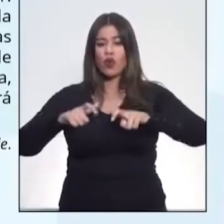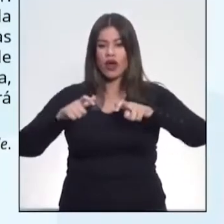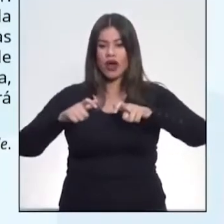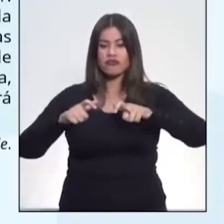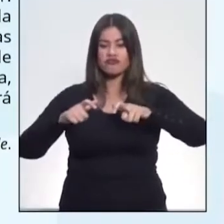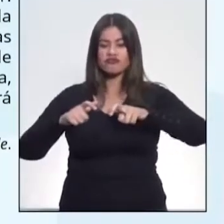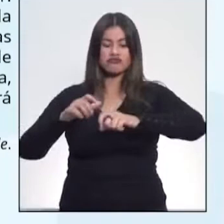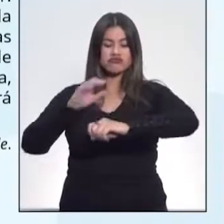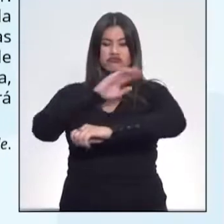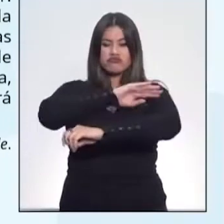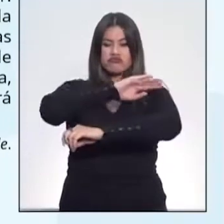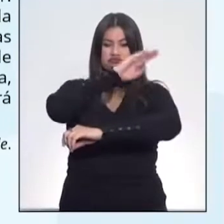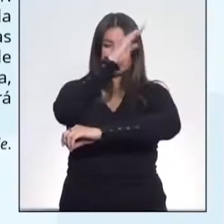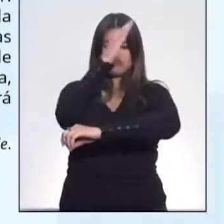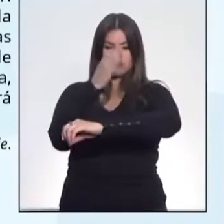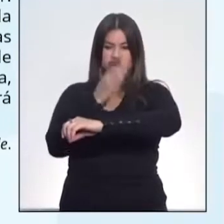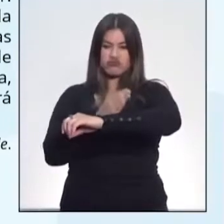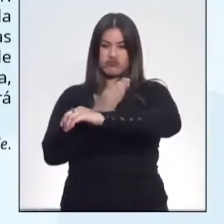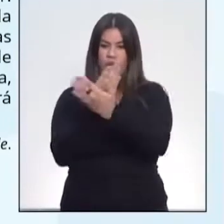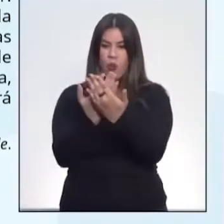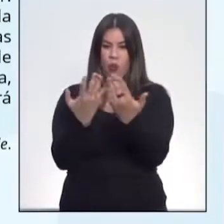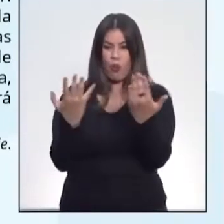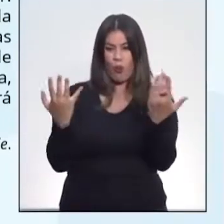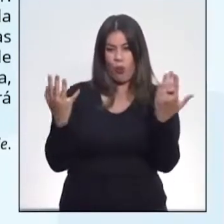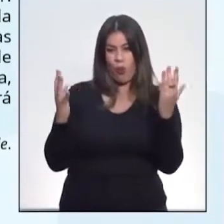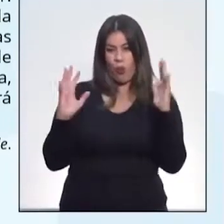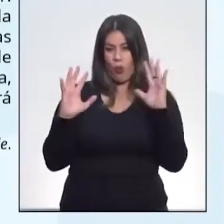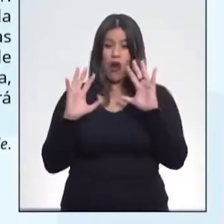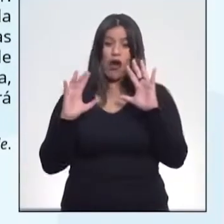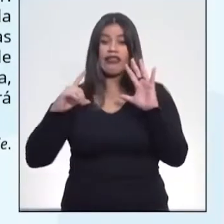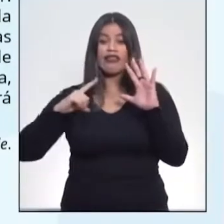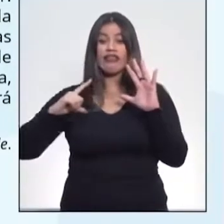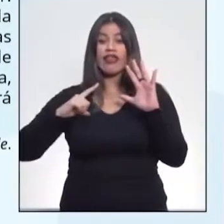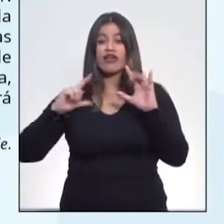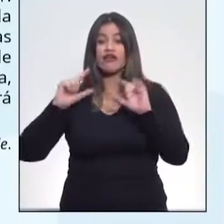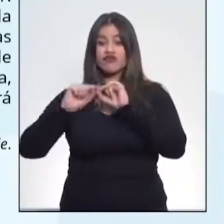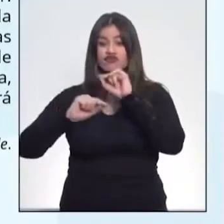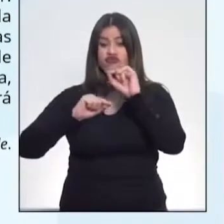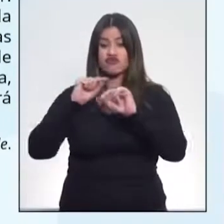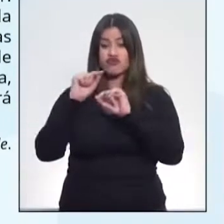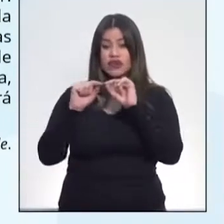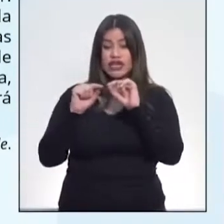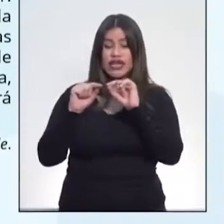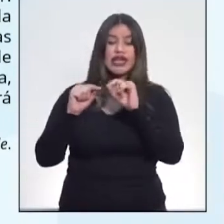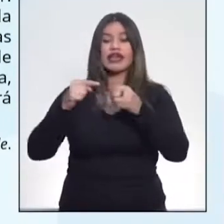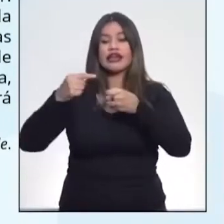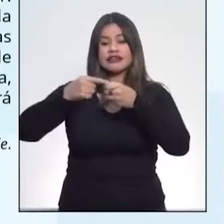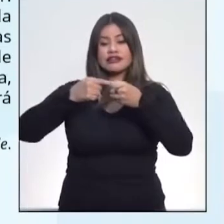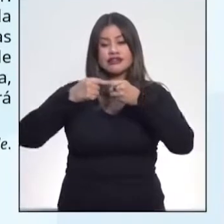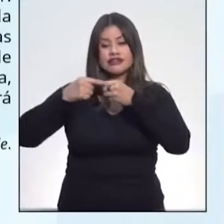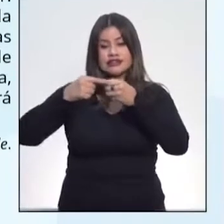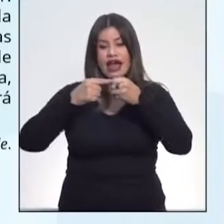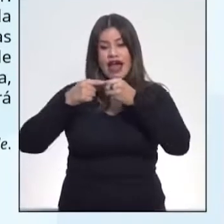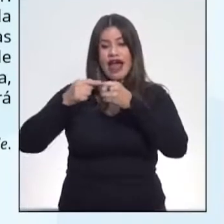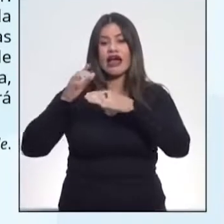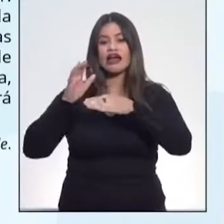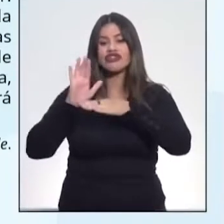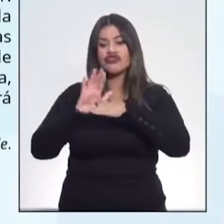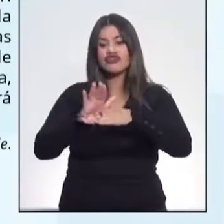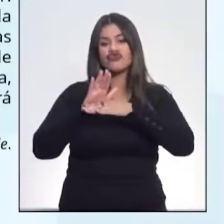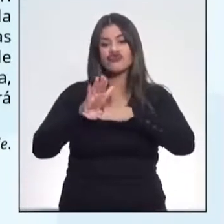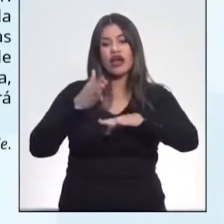política e militar tendo em vista os trabalhos trabalhos de guerra a cidade deve oferecer uma saída fácil